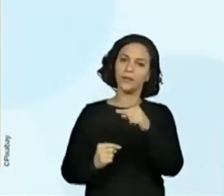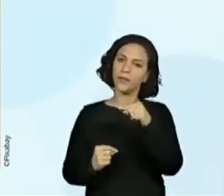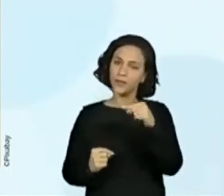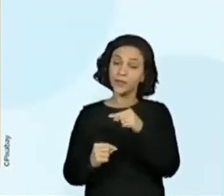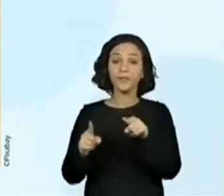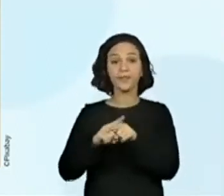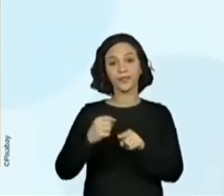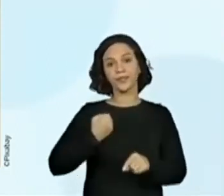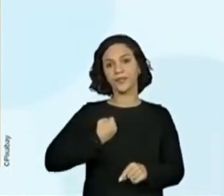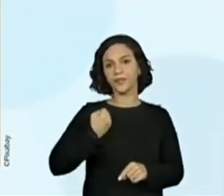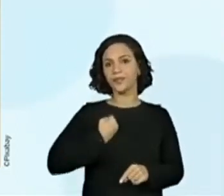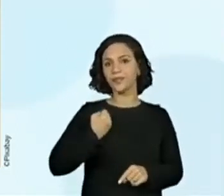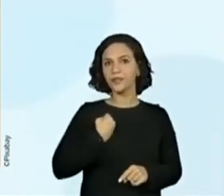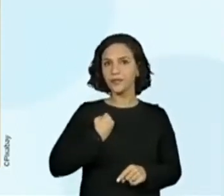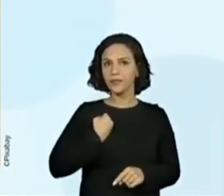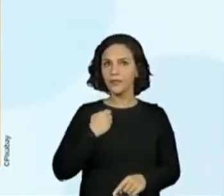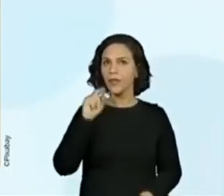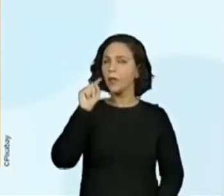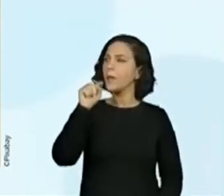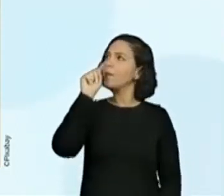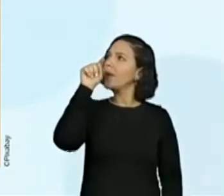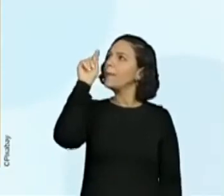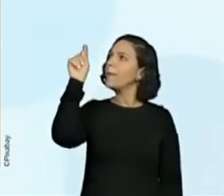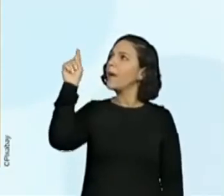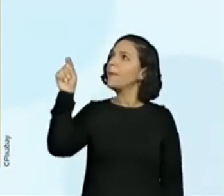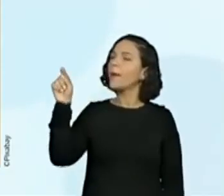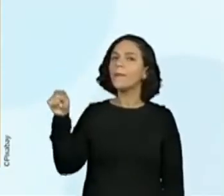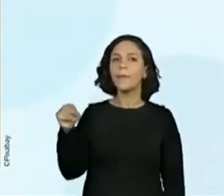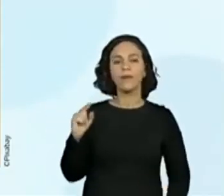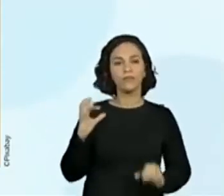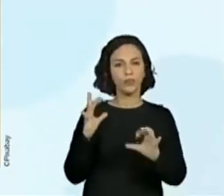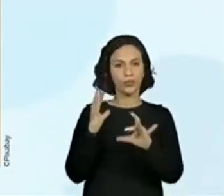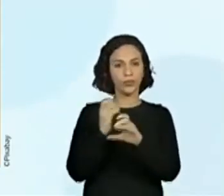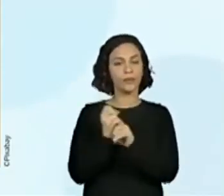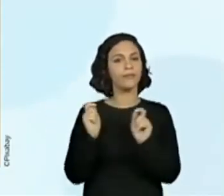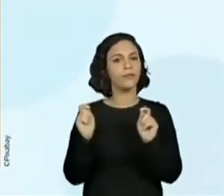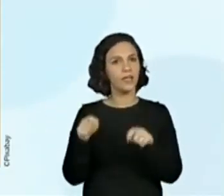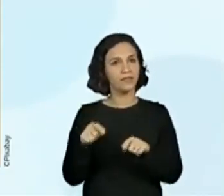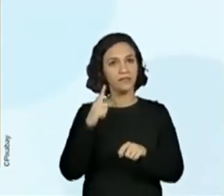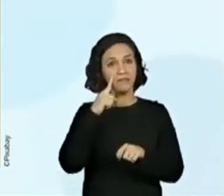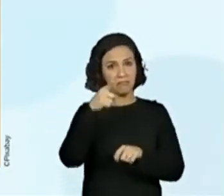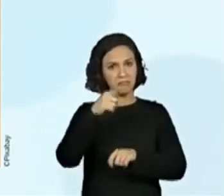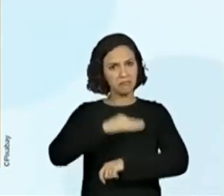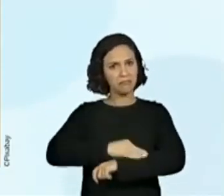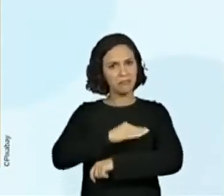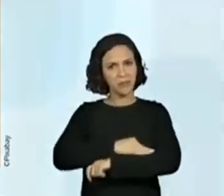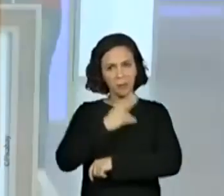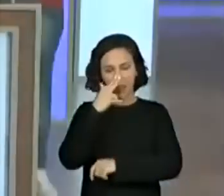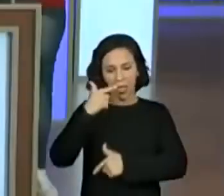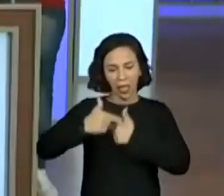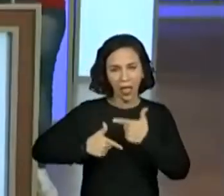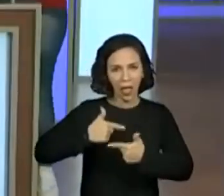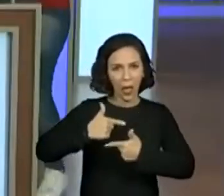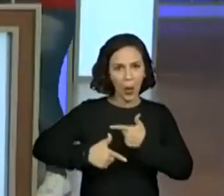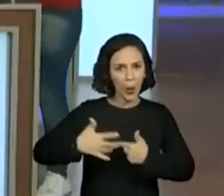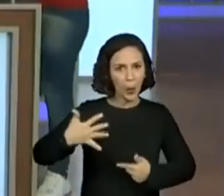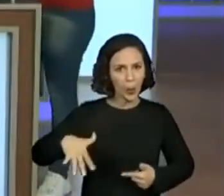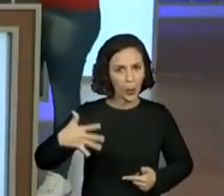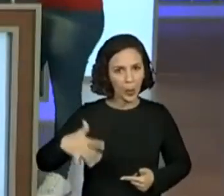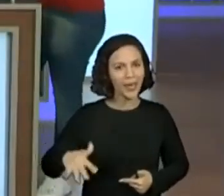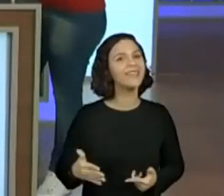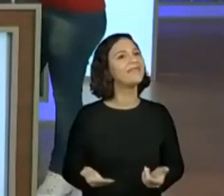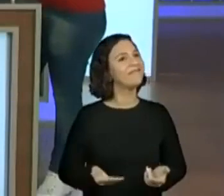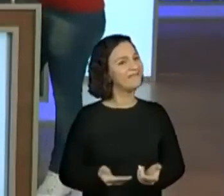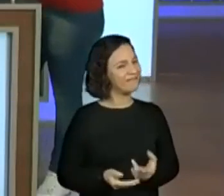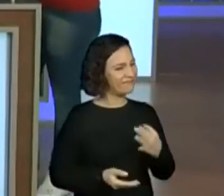números também, não é? Que nós podemos fazer aí diversos cálculos, esse isso mesmo. Esse sapinho está bem atarefado, né, professora?